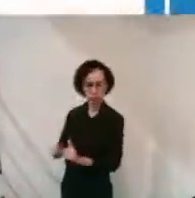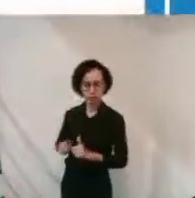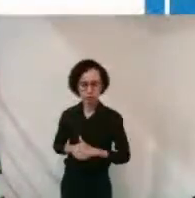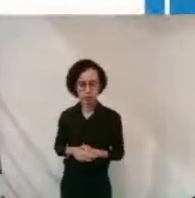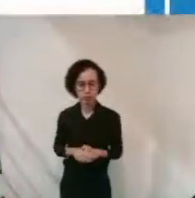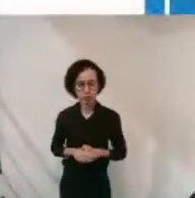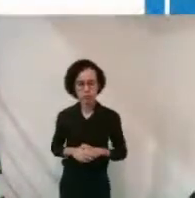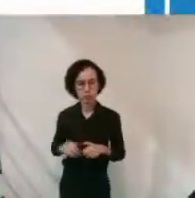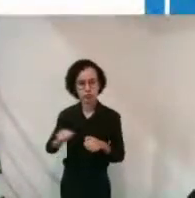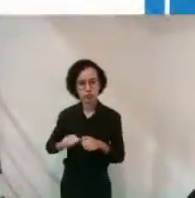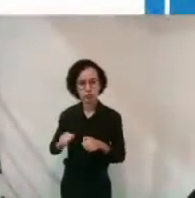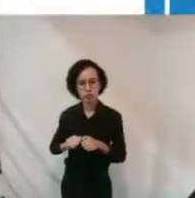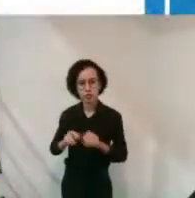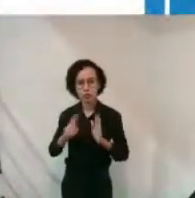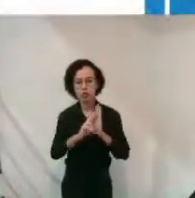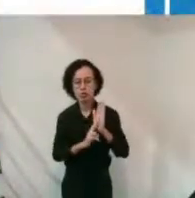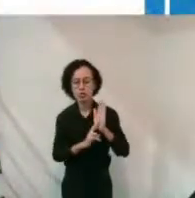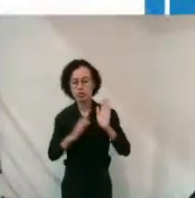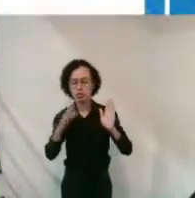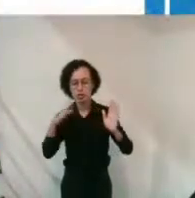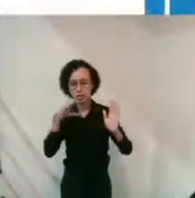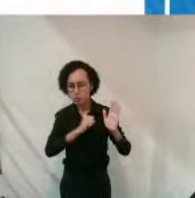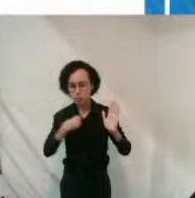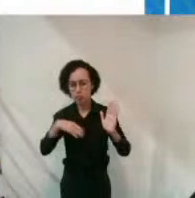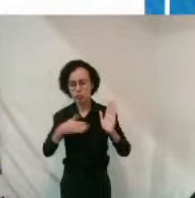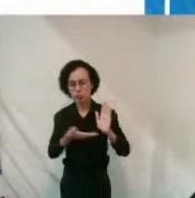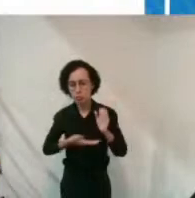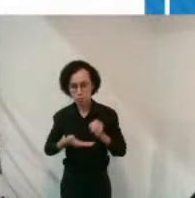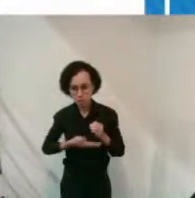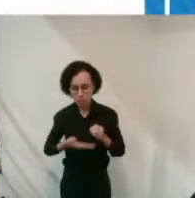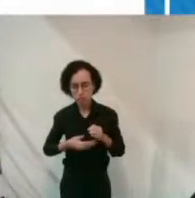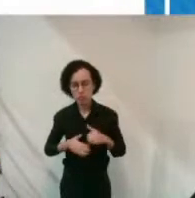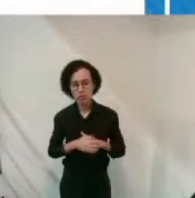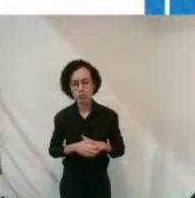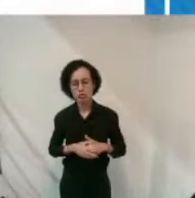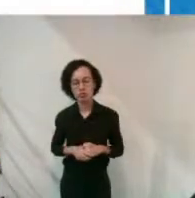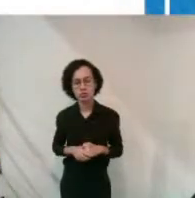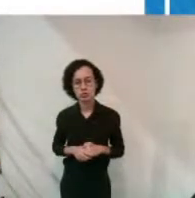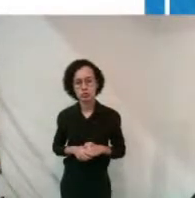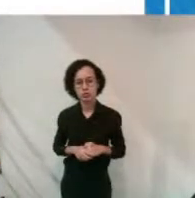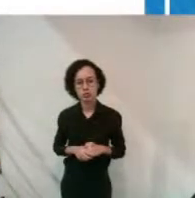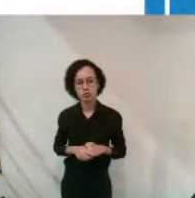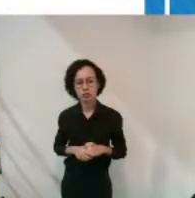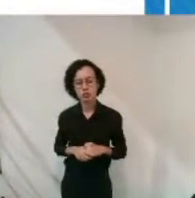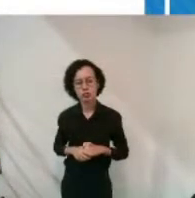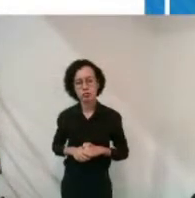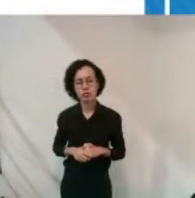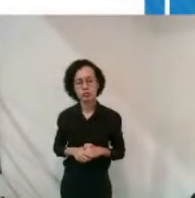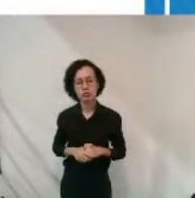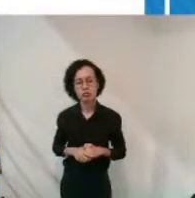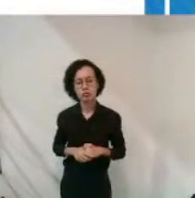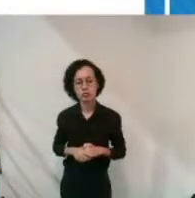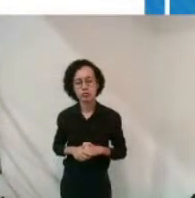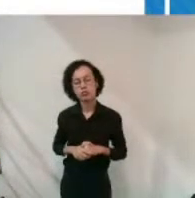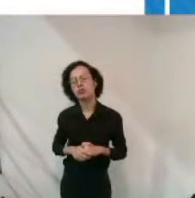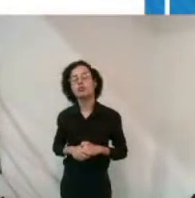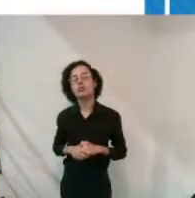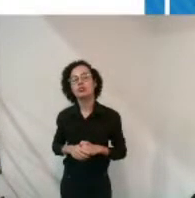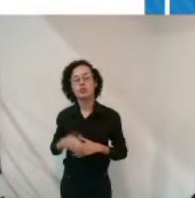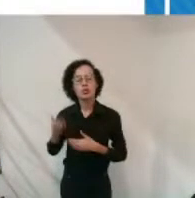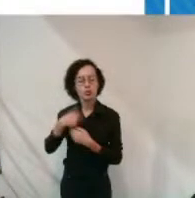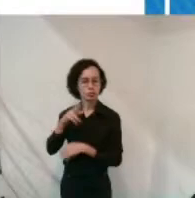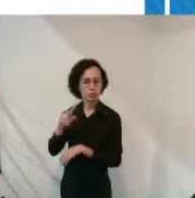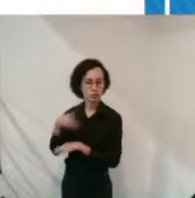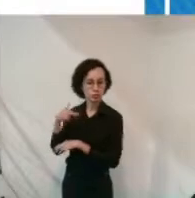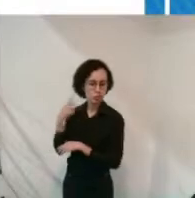roteiro rápido e básico de atuação. Quando um promotor chega na comarca, ou substituto designado ou titular, numa promotoria